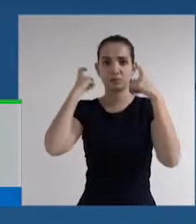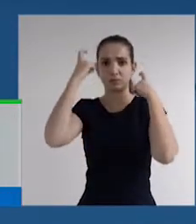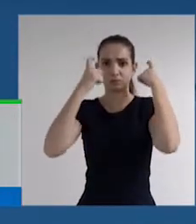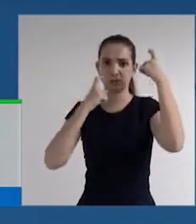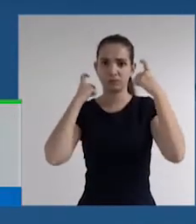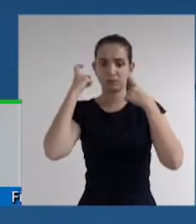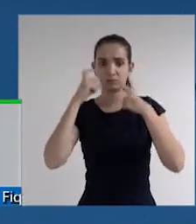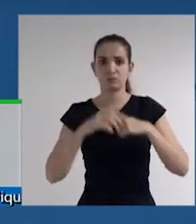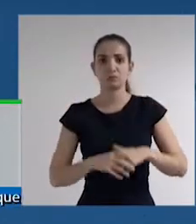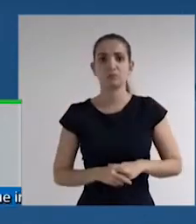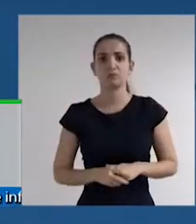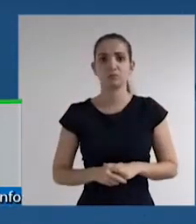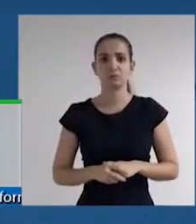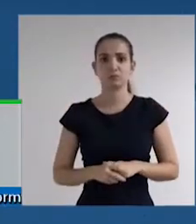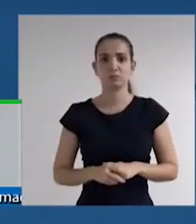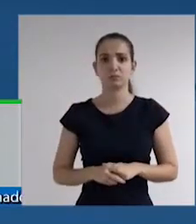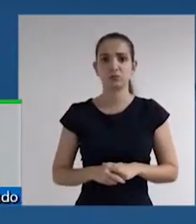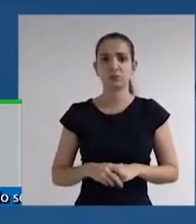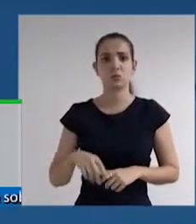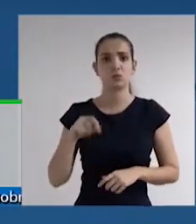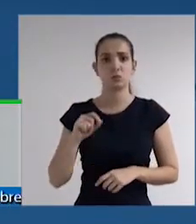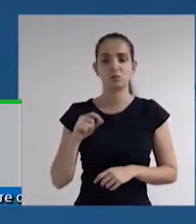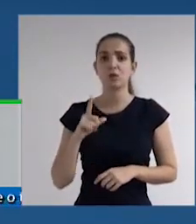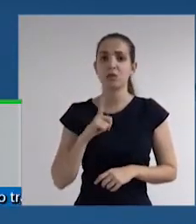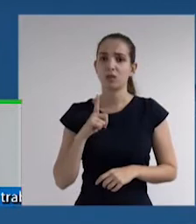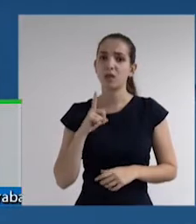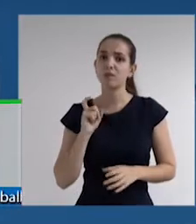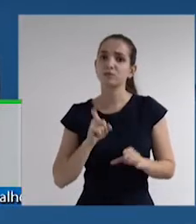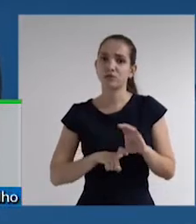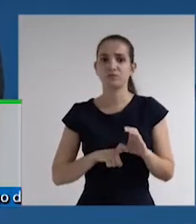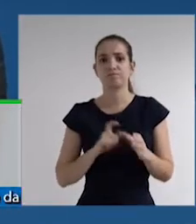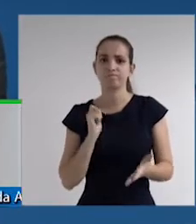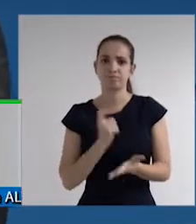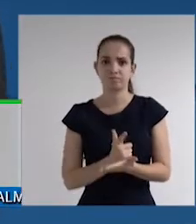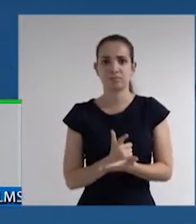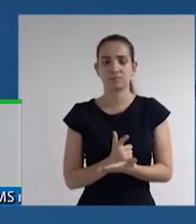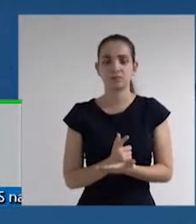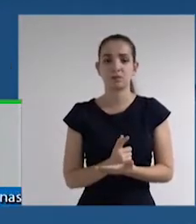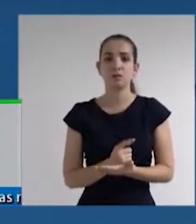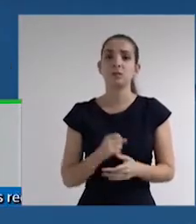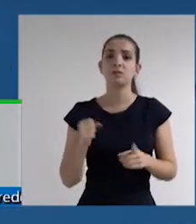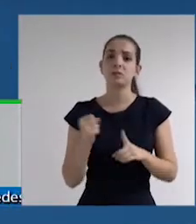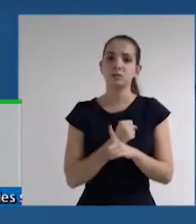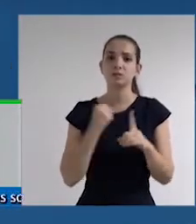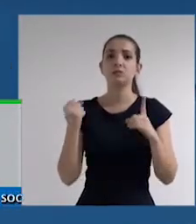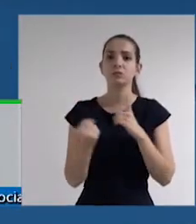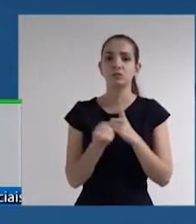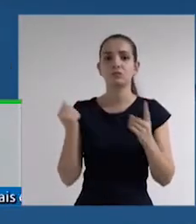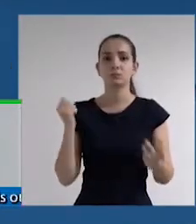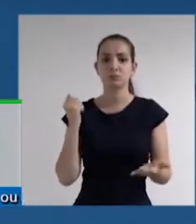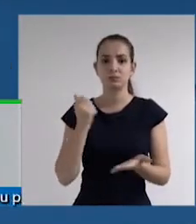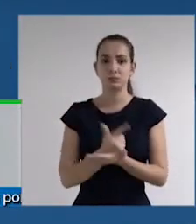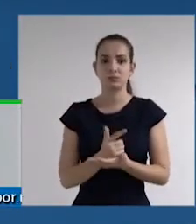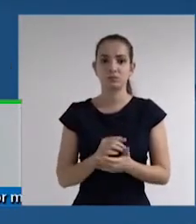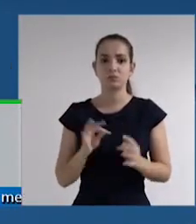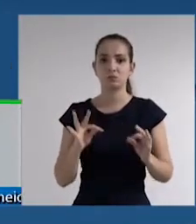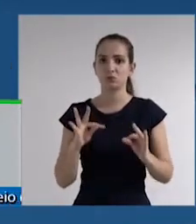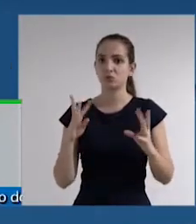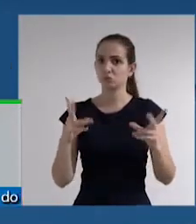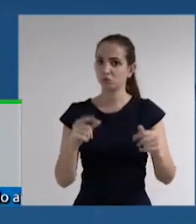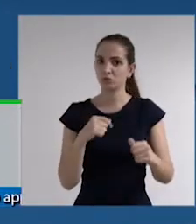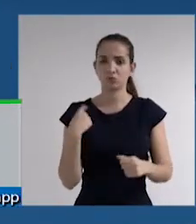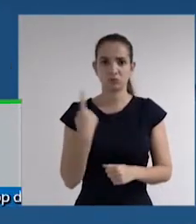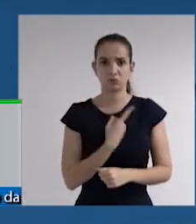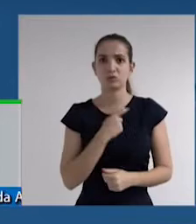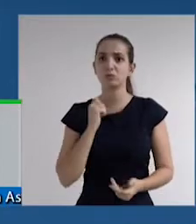preocupação, né, de que existe uma conta para pagar, né, e a sociedade vai pagar por isso. Todos nós